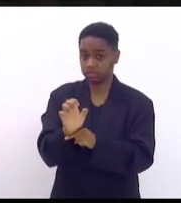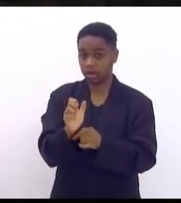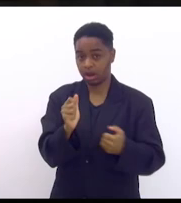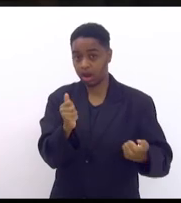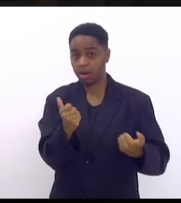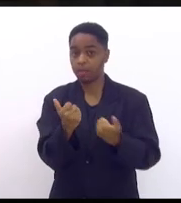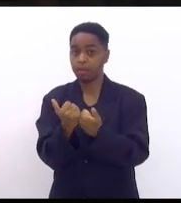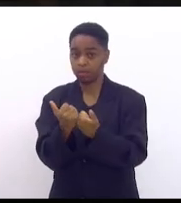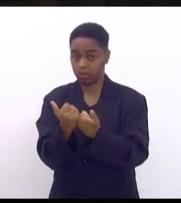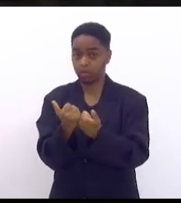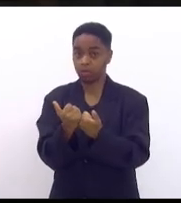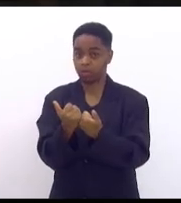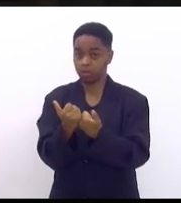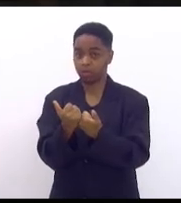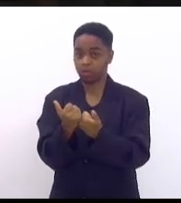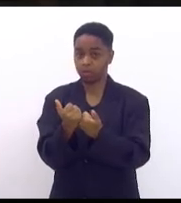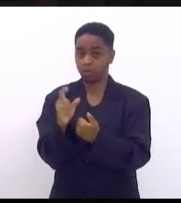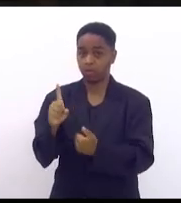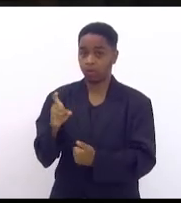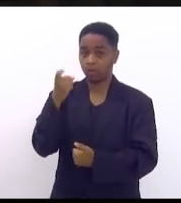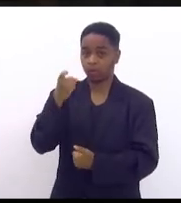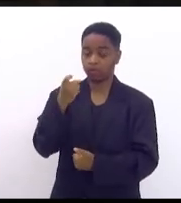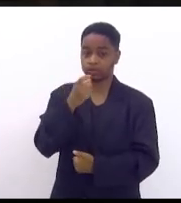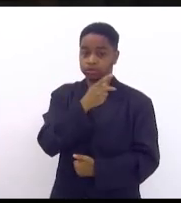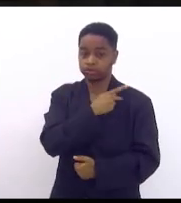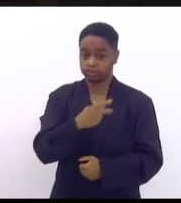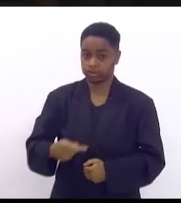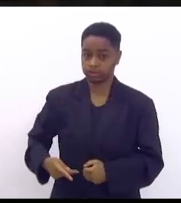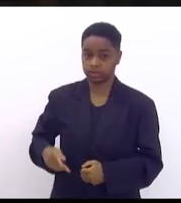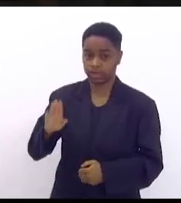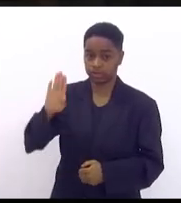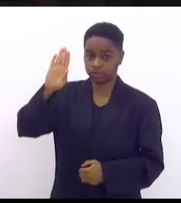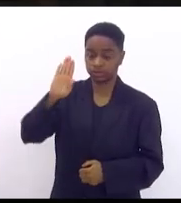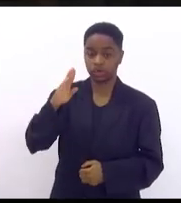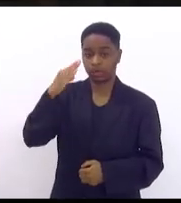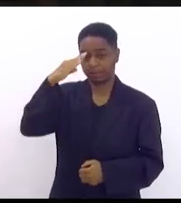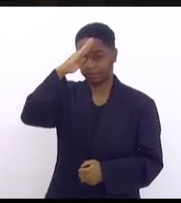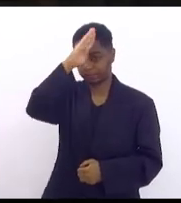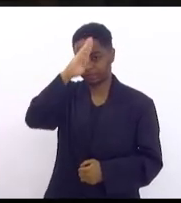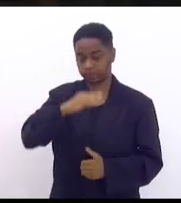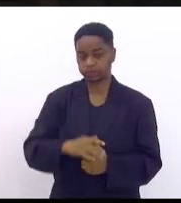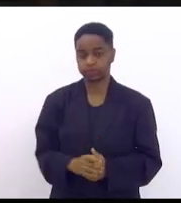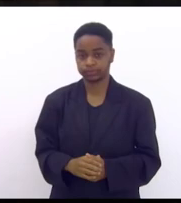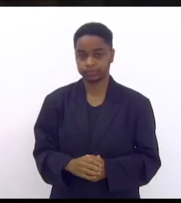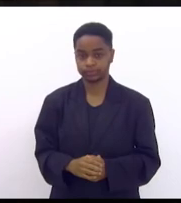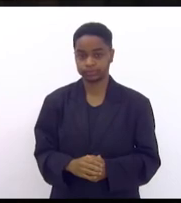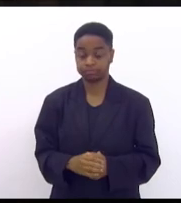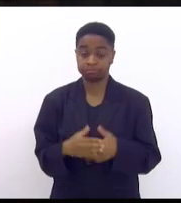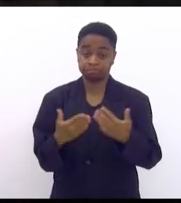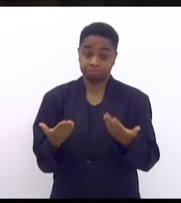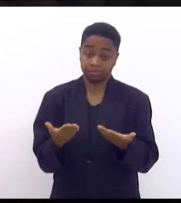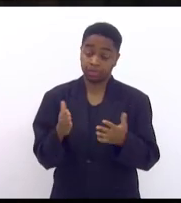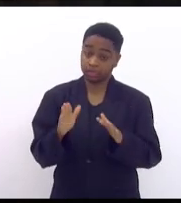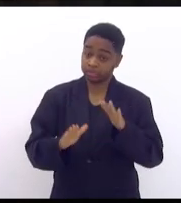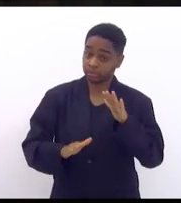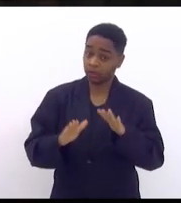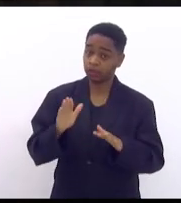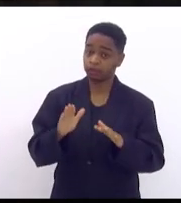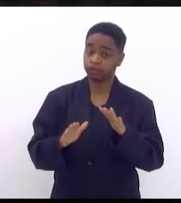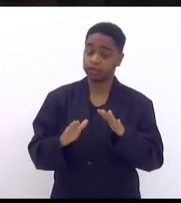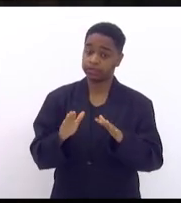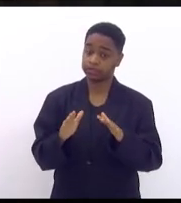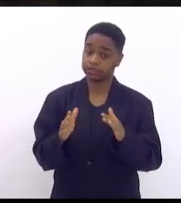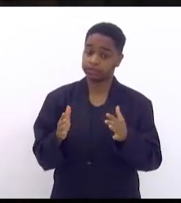apoiaram o então candidato a presidente, Jair Bolsonaro. E talvez, para